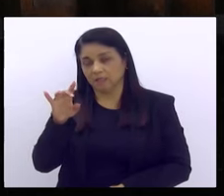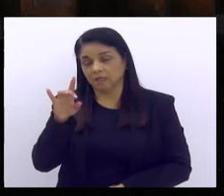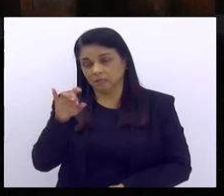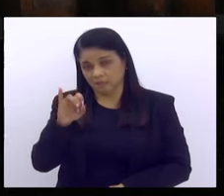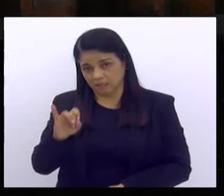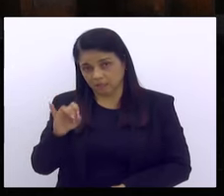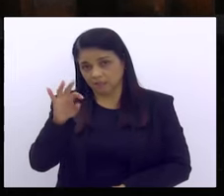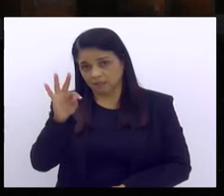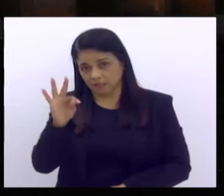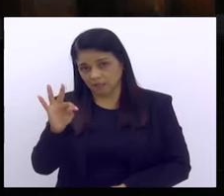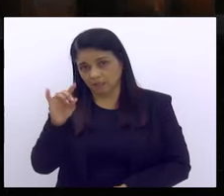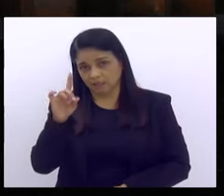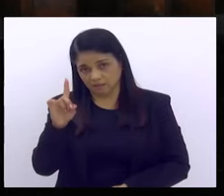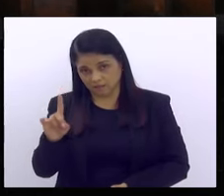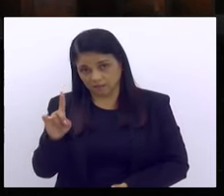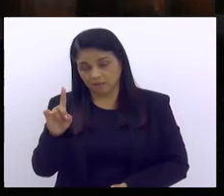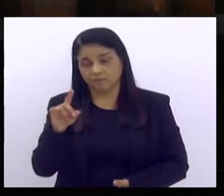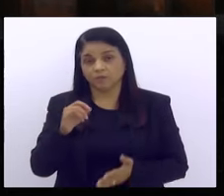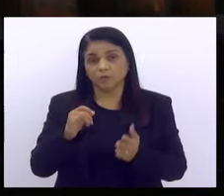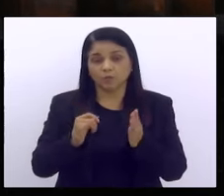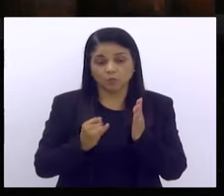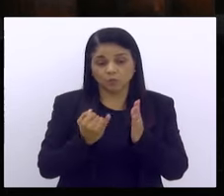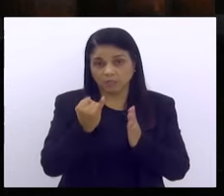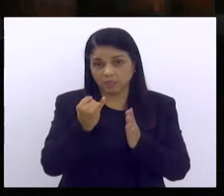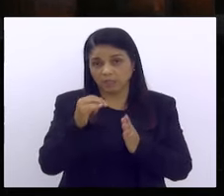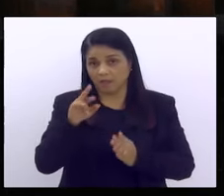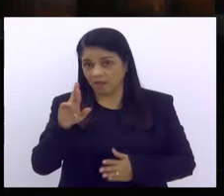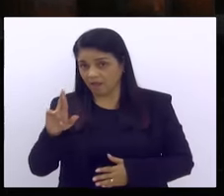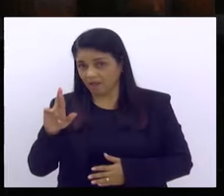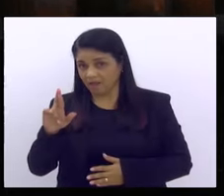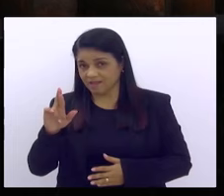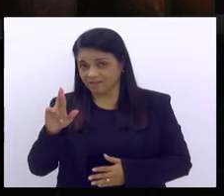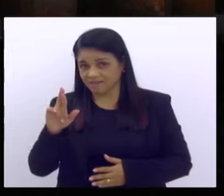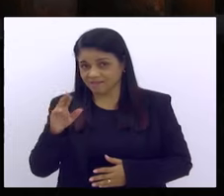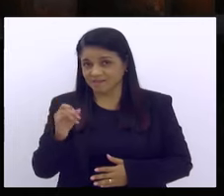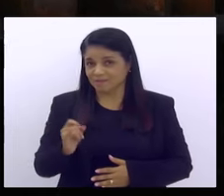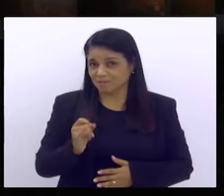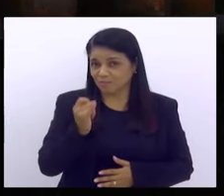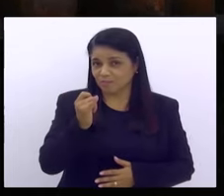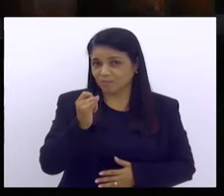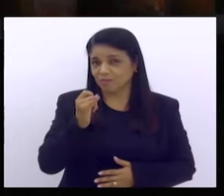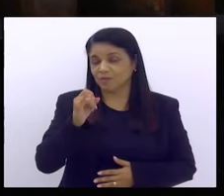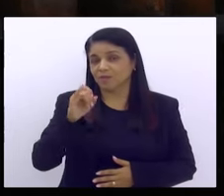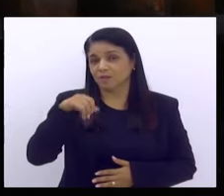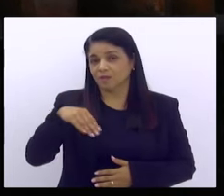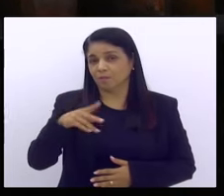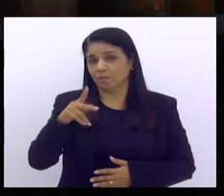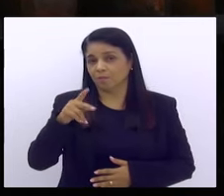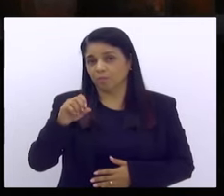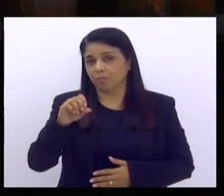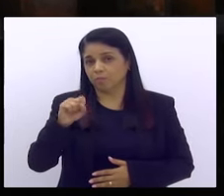Porque o imposto de renda, evidentemente, é função